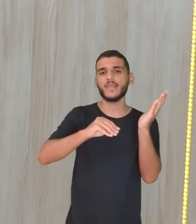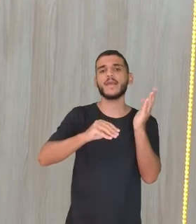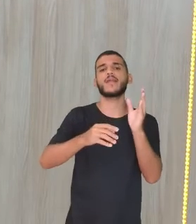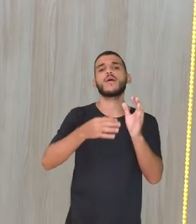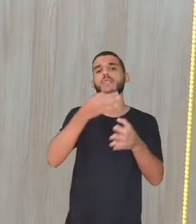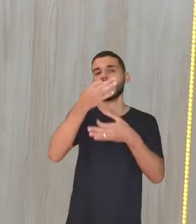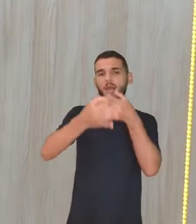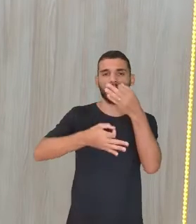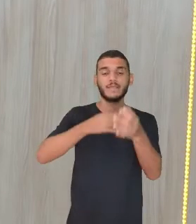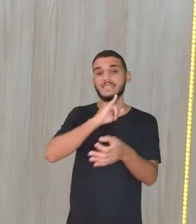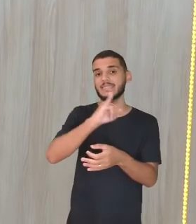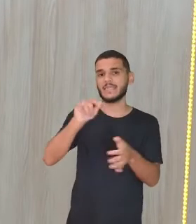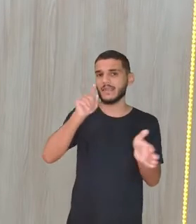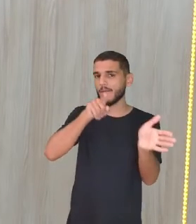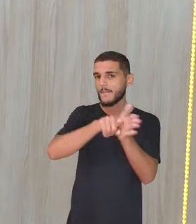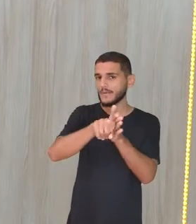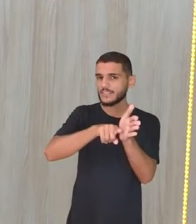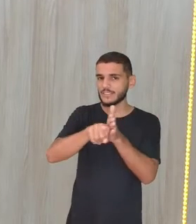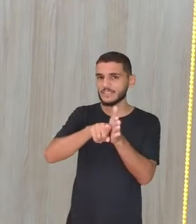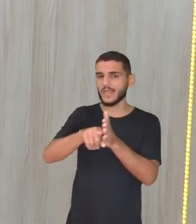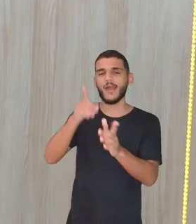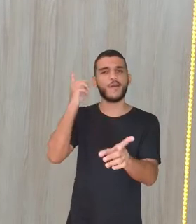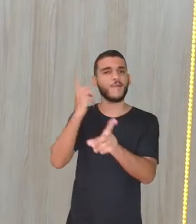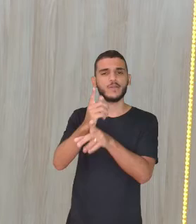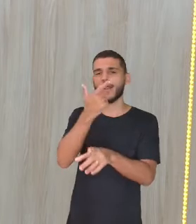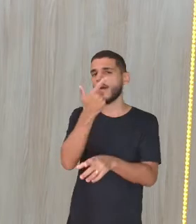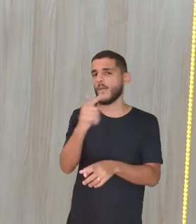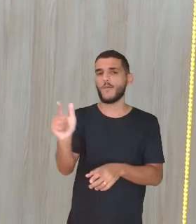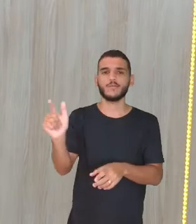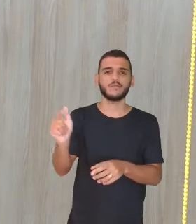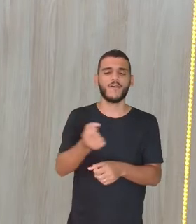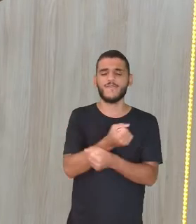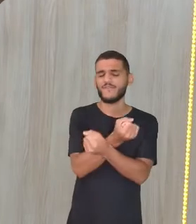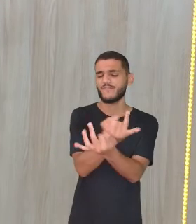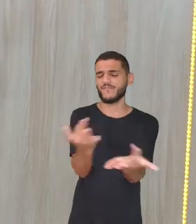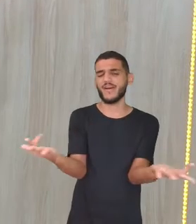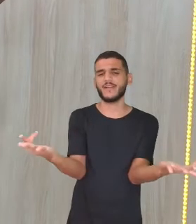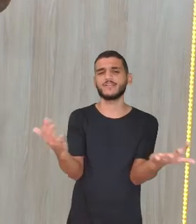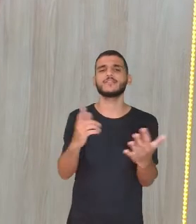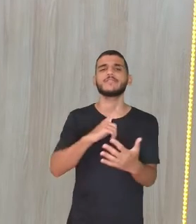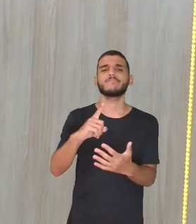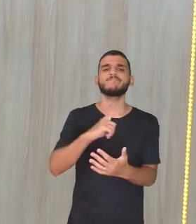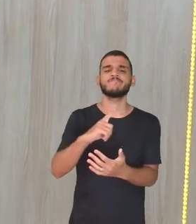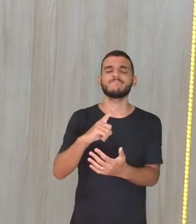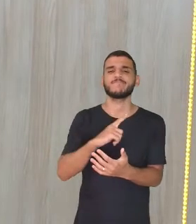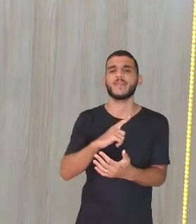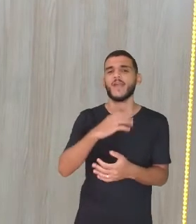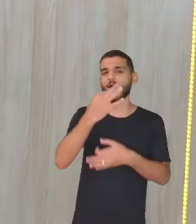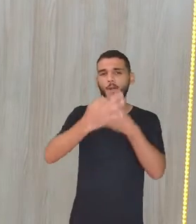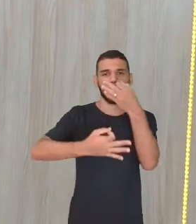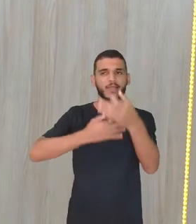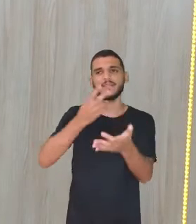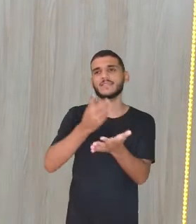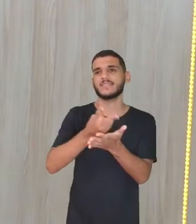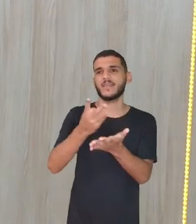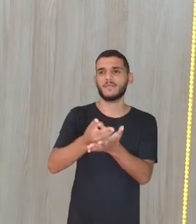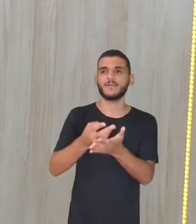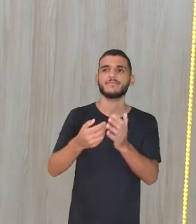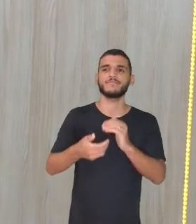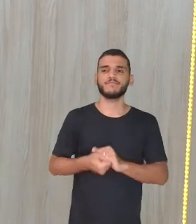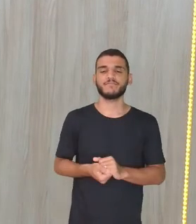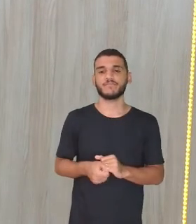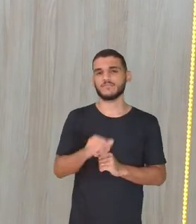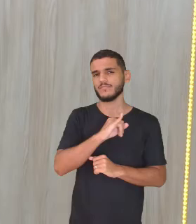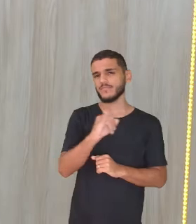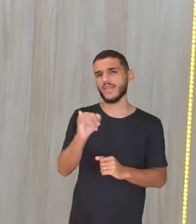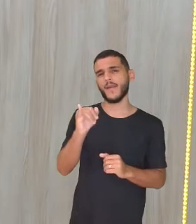pesquisar, vocês vão encontrar outros inúmeros, porque a argumentação existe o tempo todo. Então, quando eu pergunto